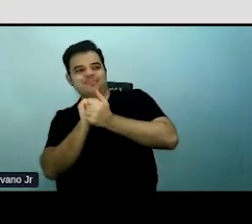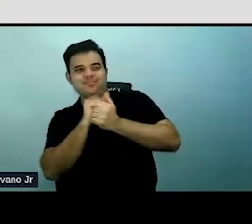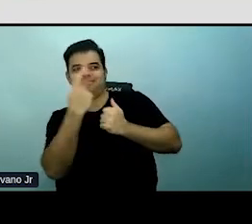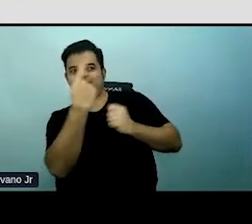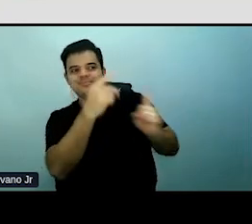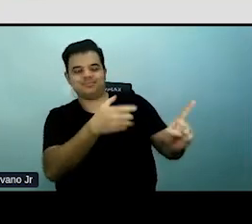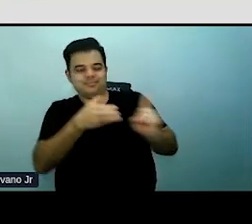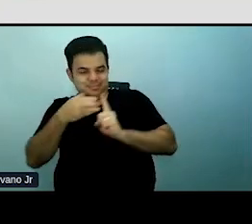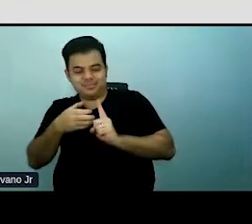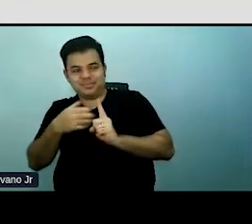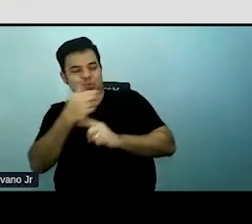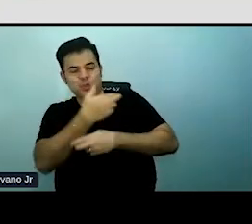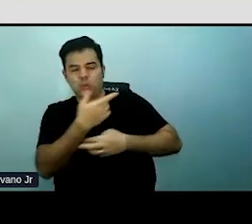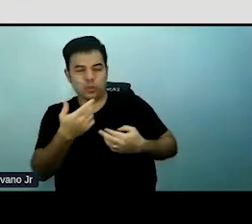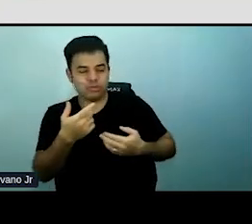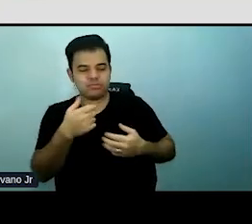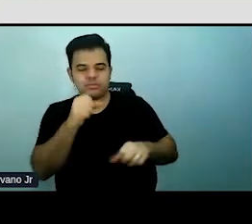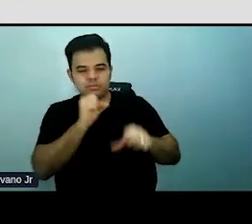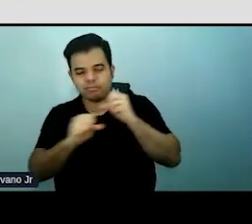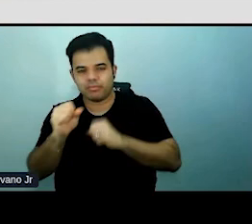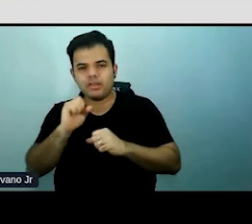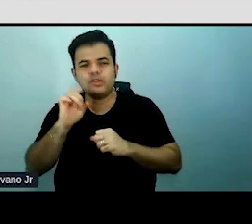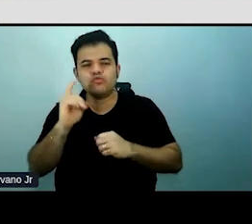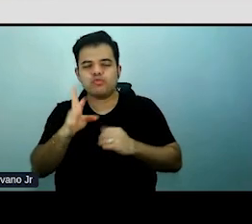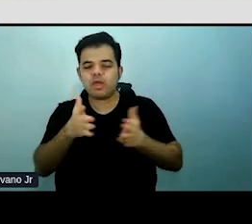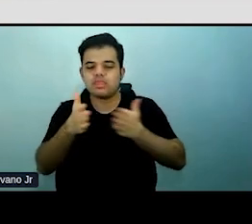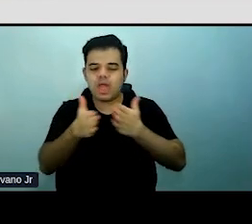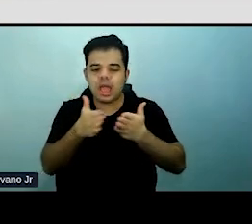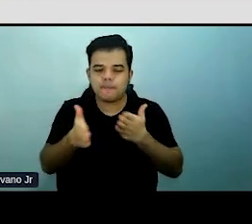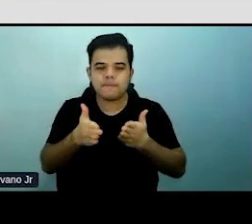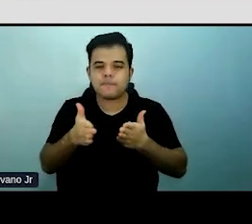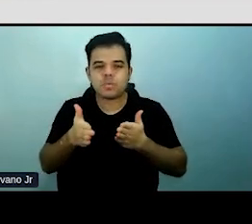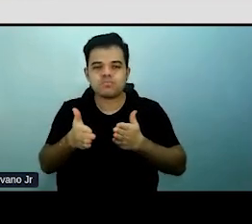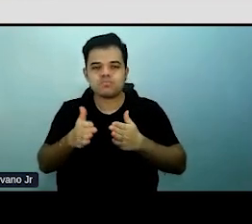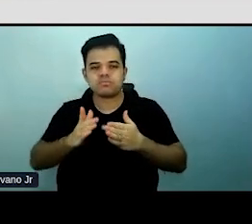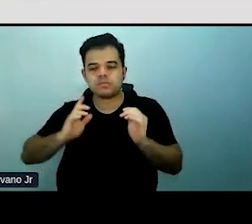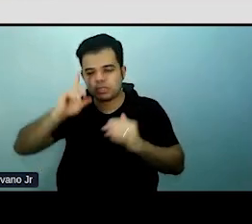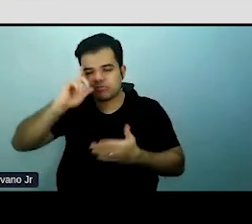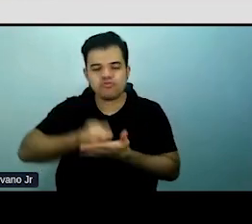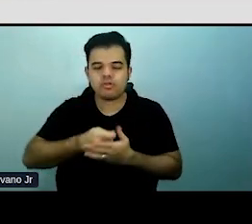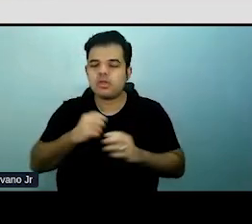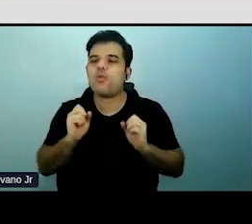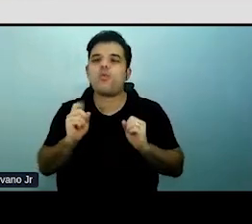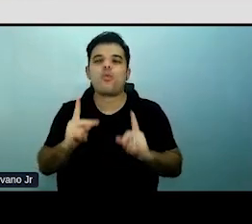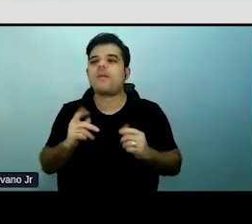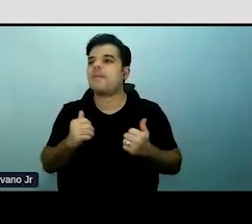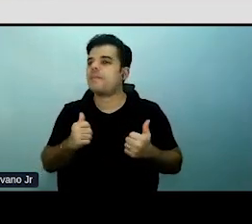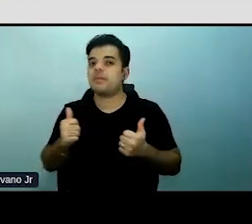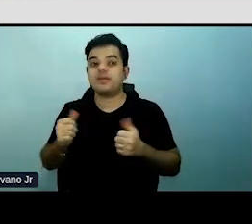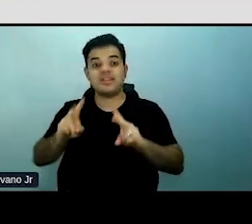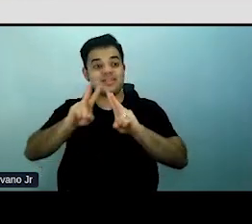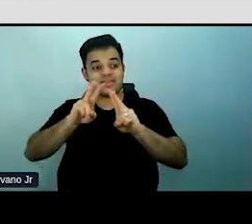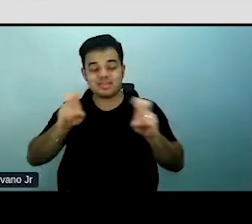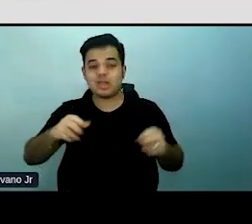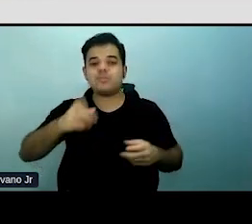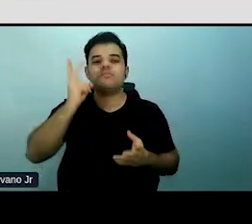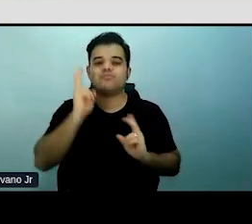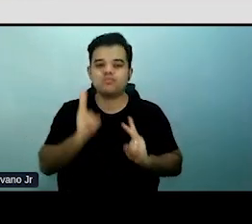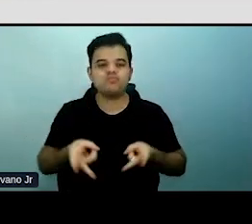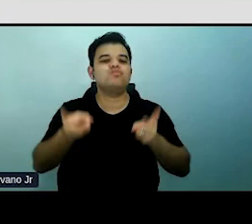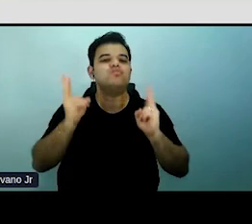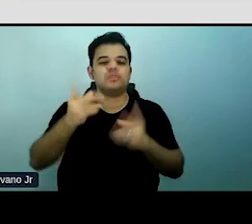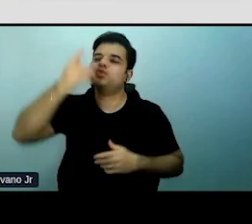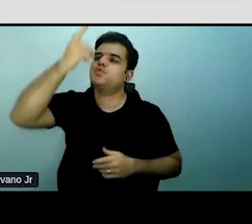não é uma ação que a gente faz durante um período e ok, tá tudo bem, agora não, é um tema que a gente está